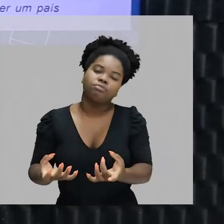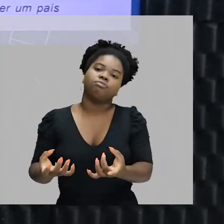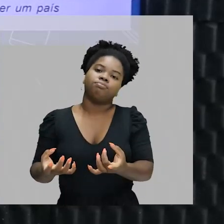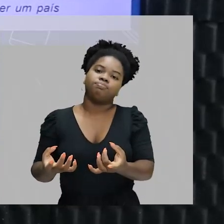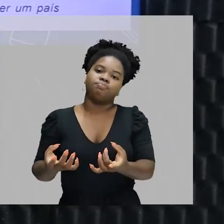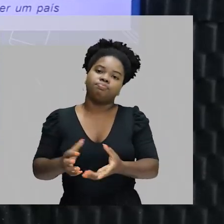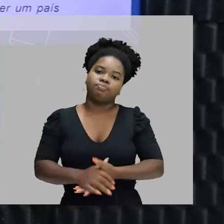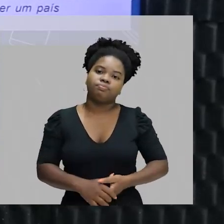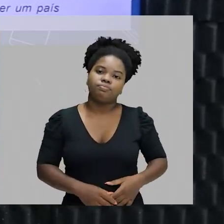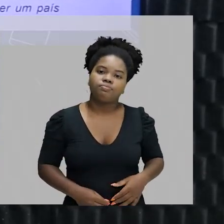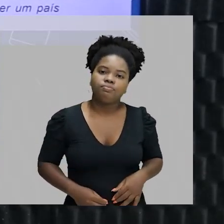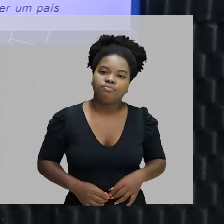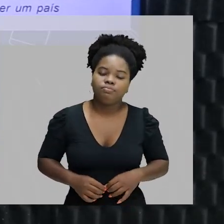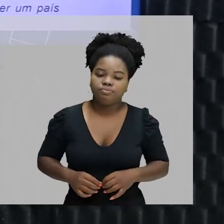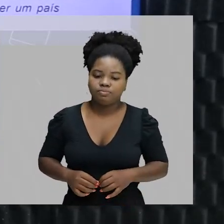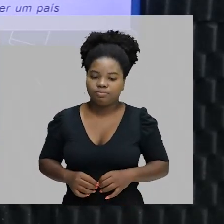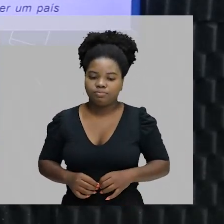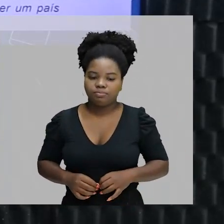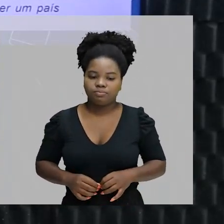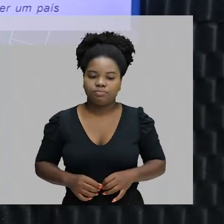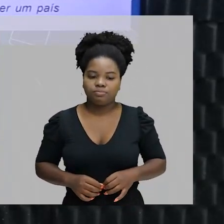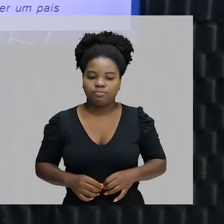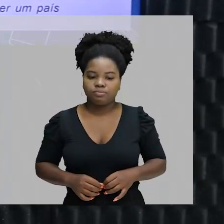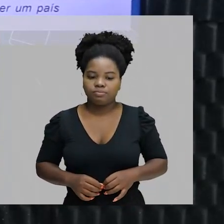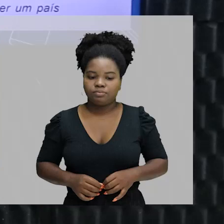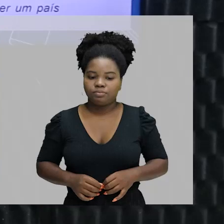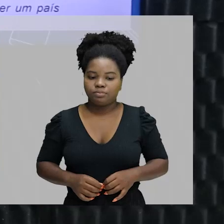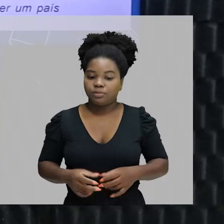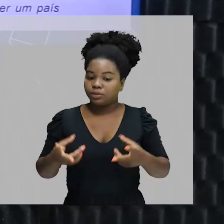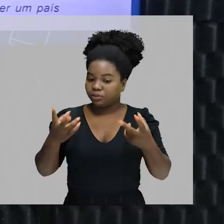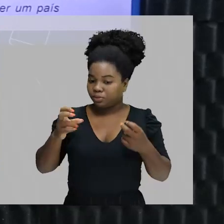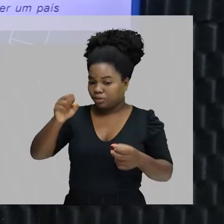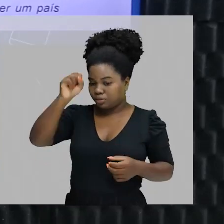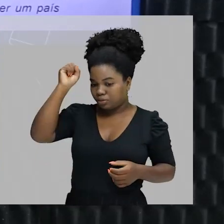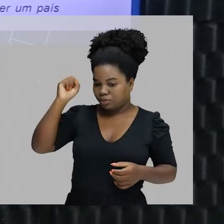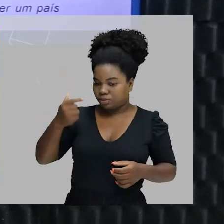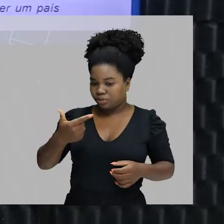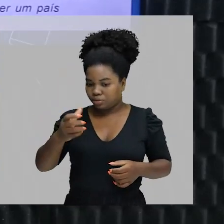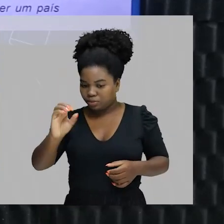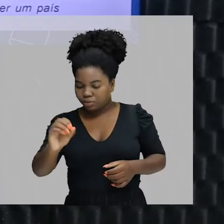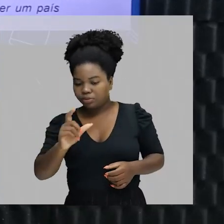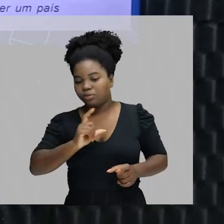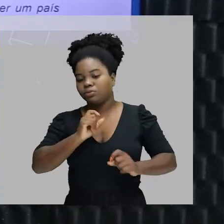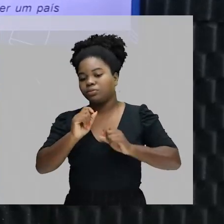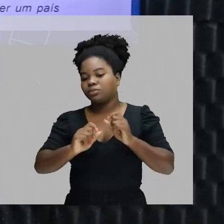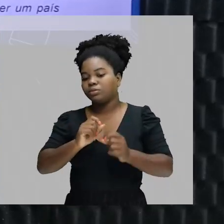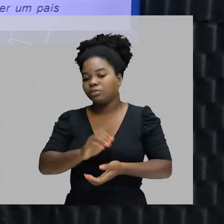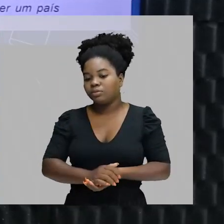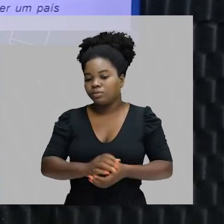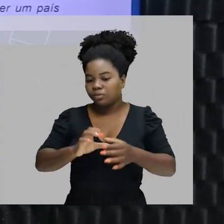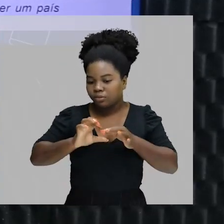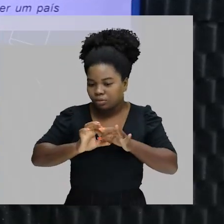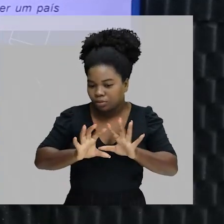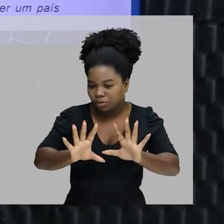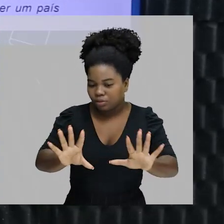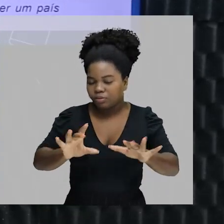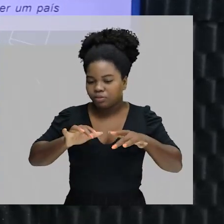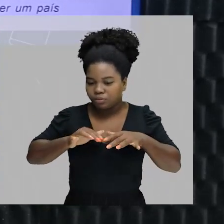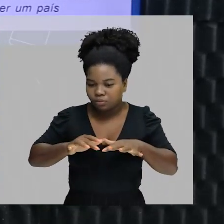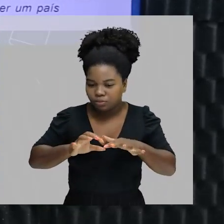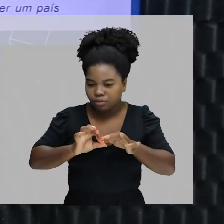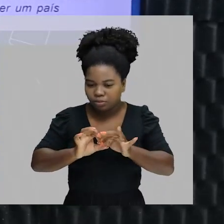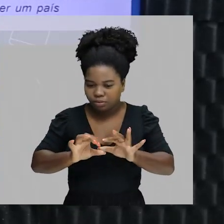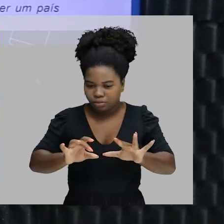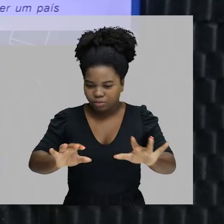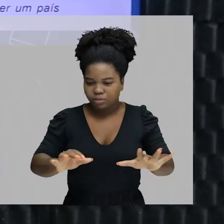aumento populacional. Tá certo? Então, quando a gente vai olhar no século XX, nós vamos ter a expansão da urbanização brasileira,